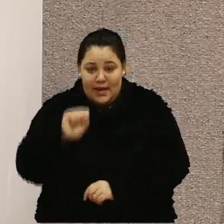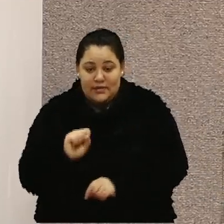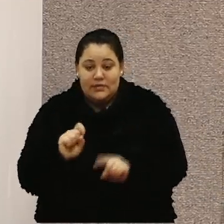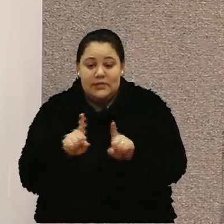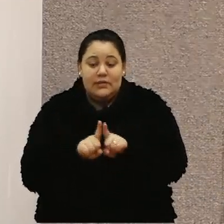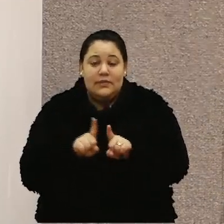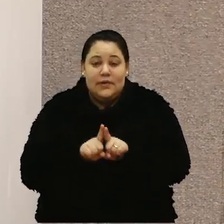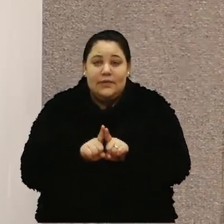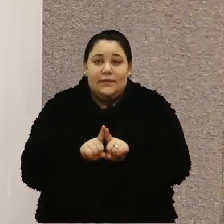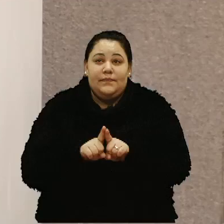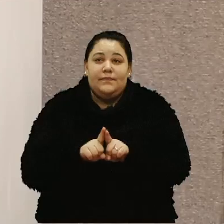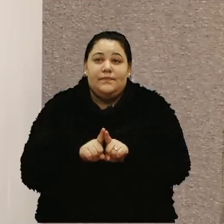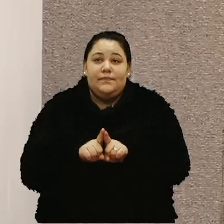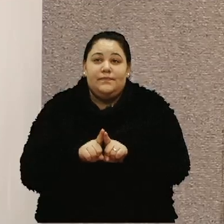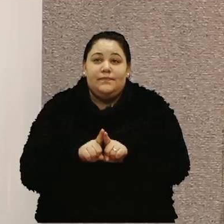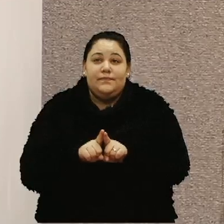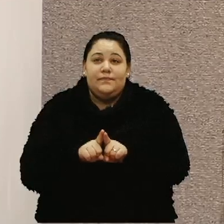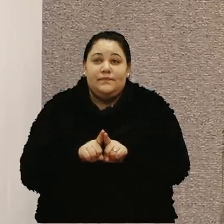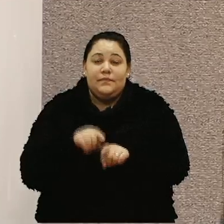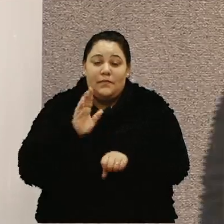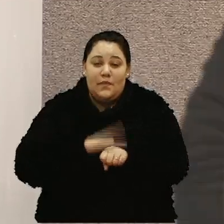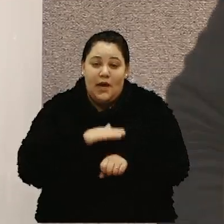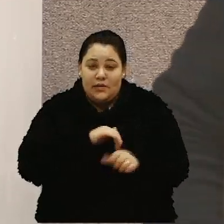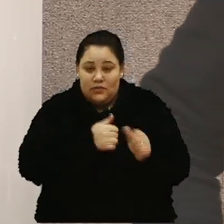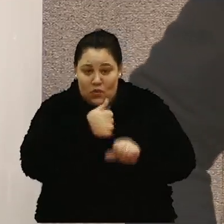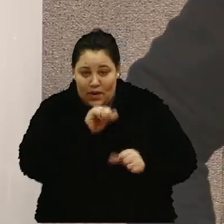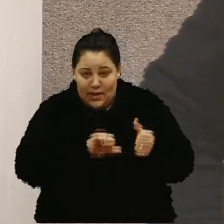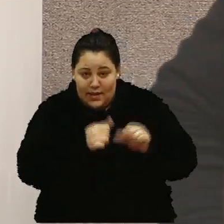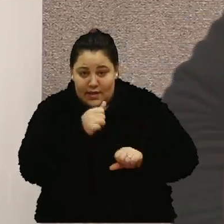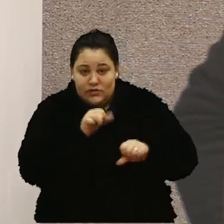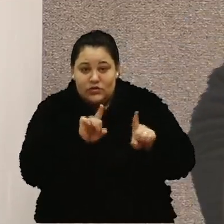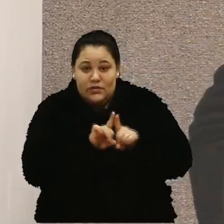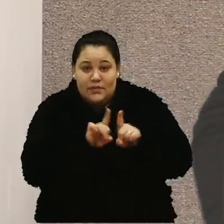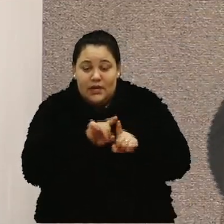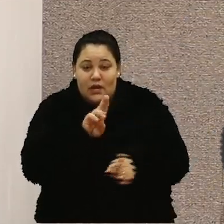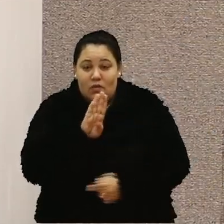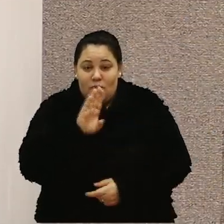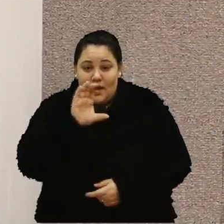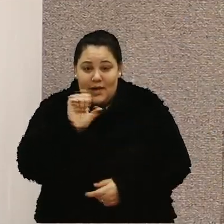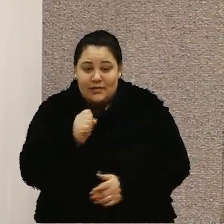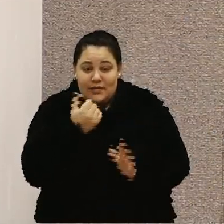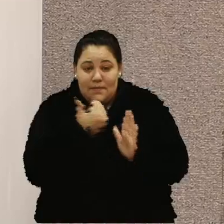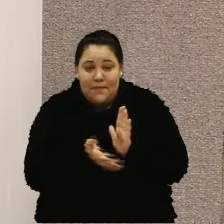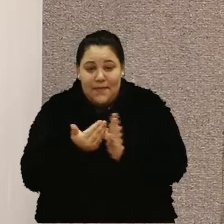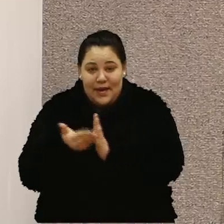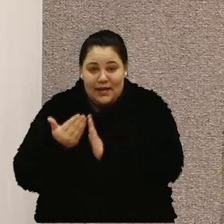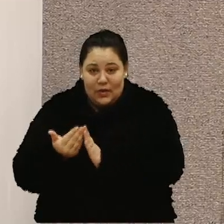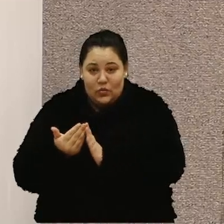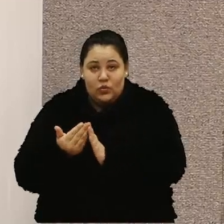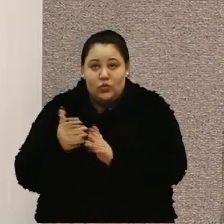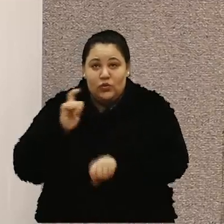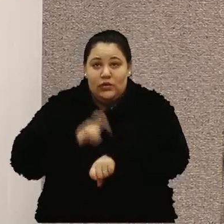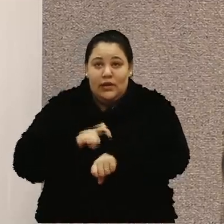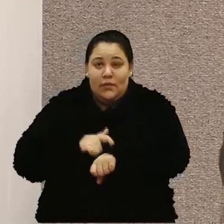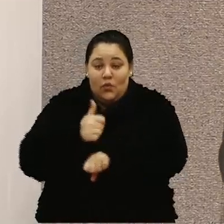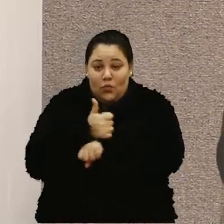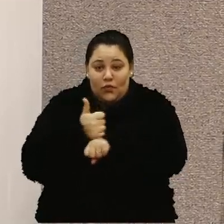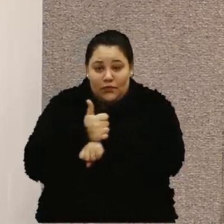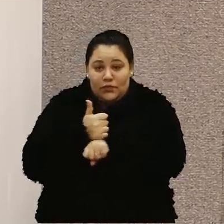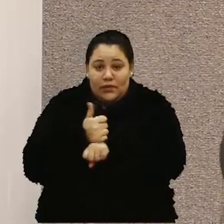devolver essa credibilidade, eu diria assim, né, que as UBS acabaram perdendo com o passar do tempo, não pelos profissionais, mas sim